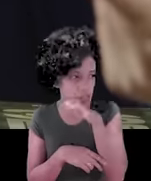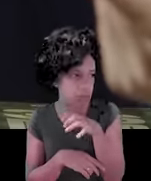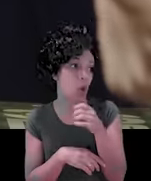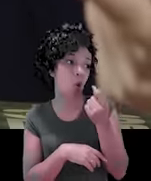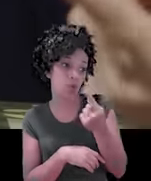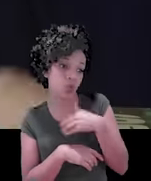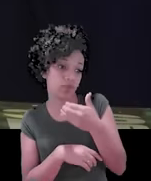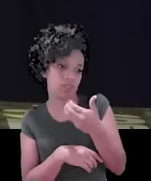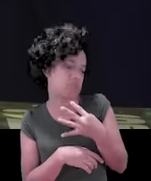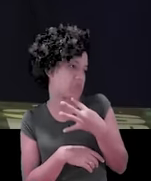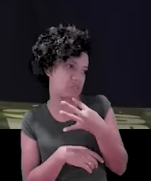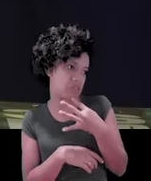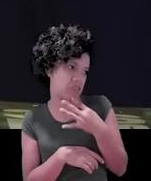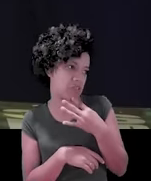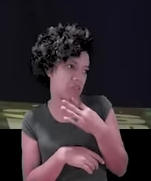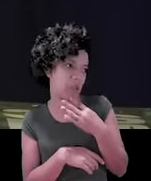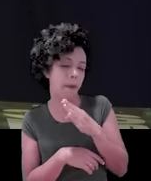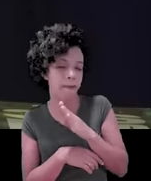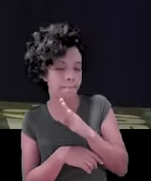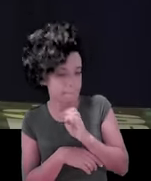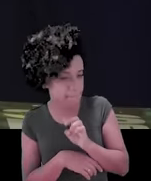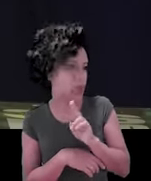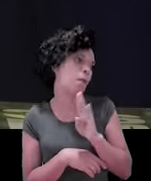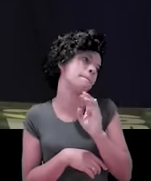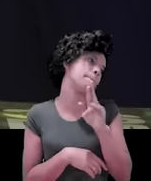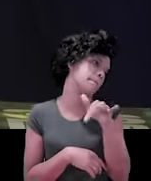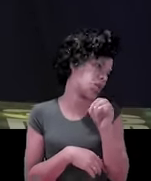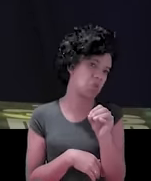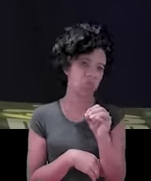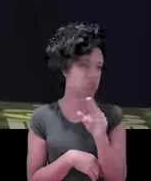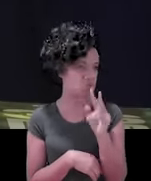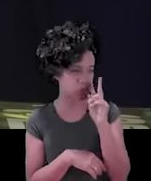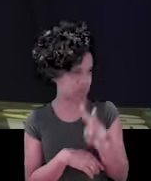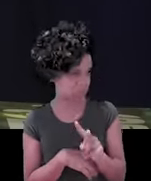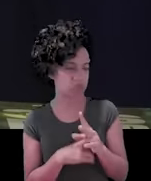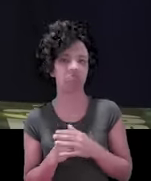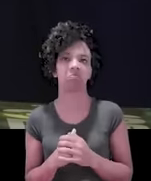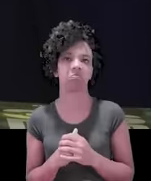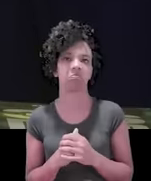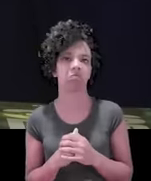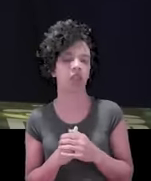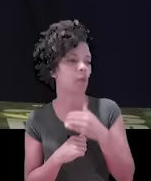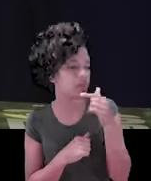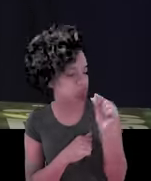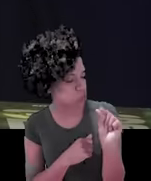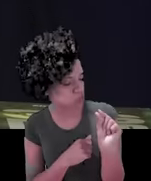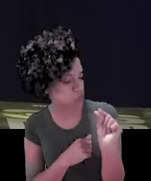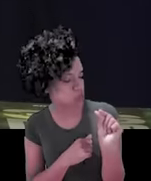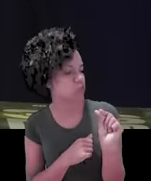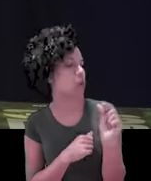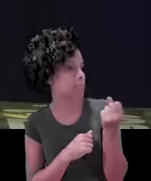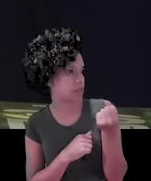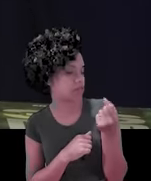um dos frutos que eu não conhecia quero ver o breu branco nunca tinha visto na minha vida é uma fotinha pequenininha